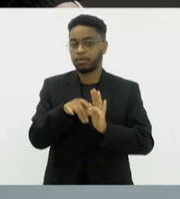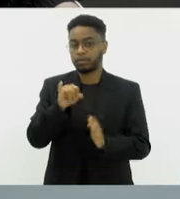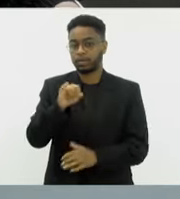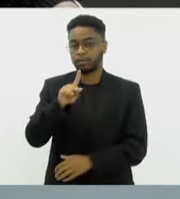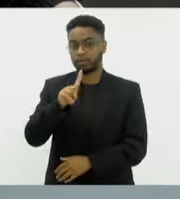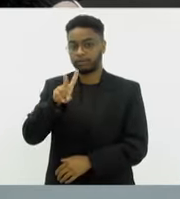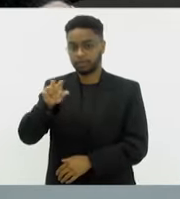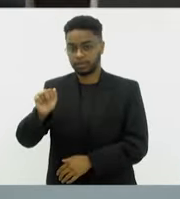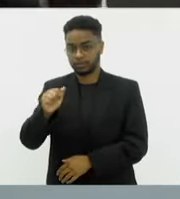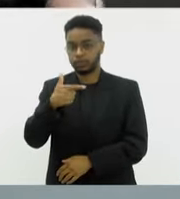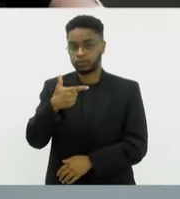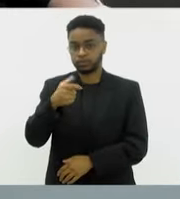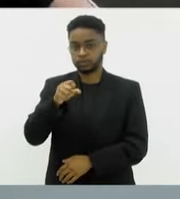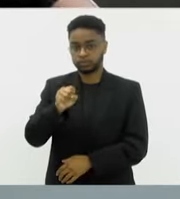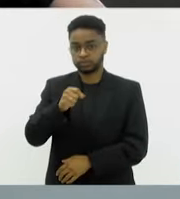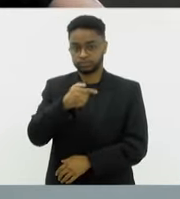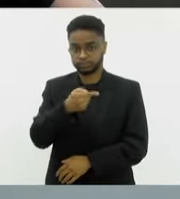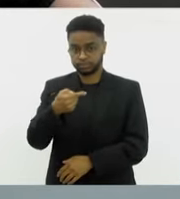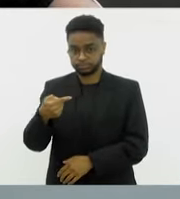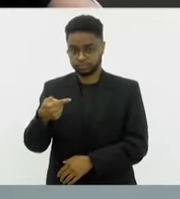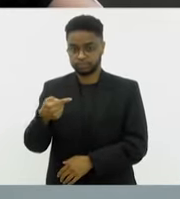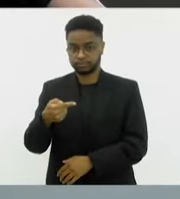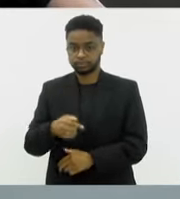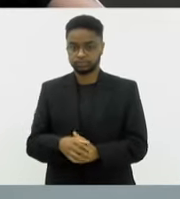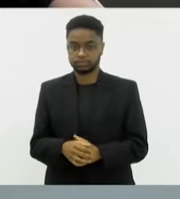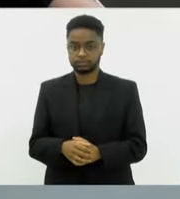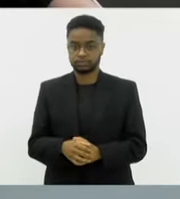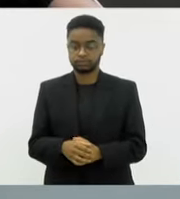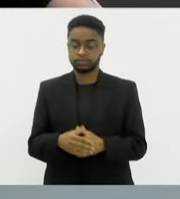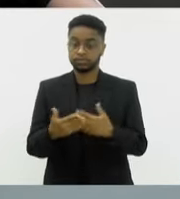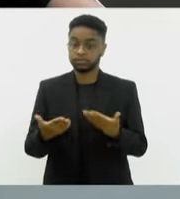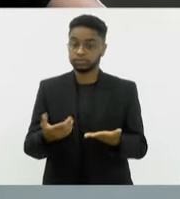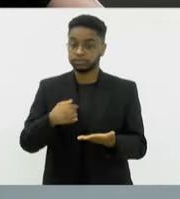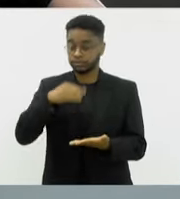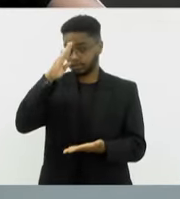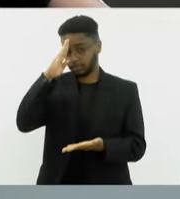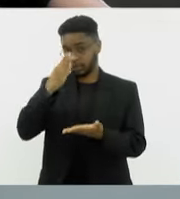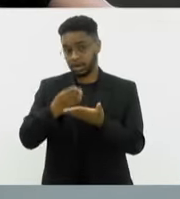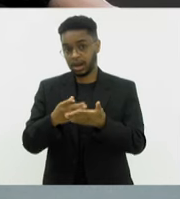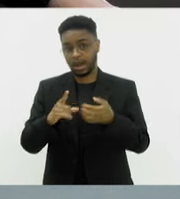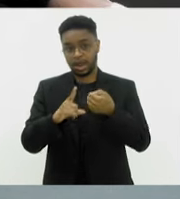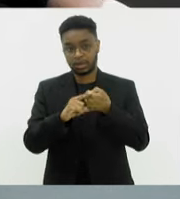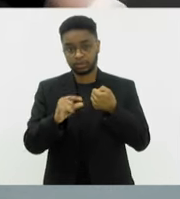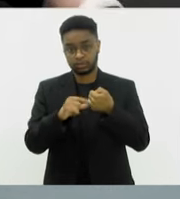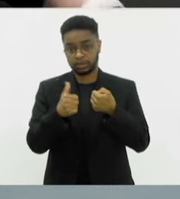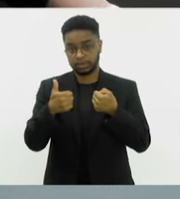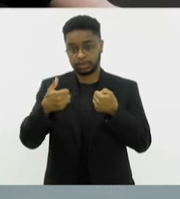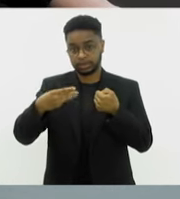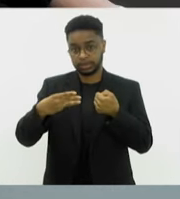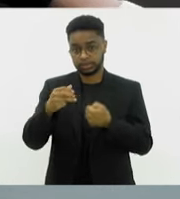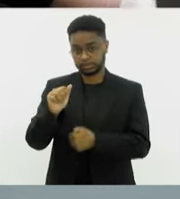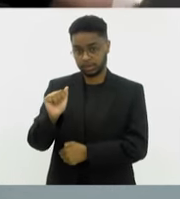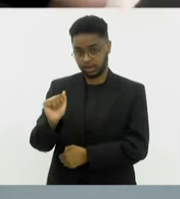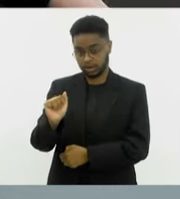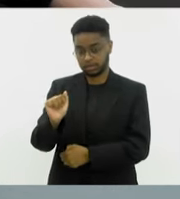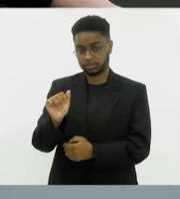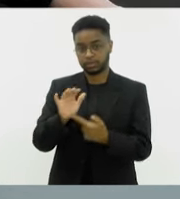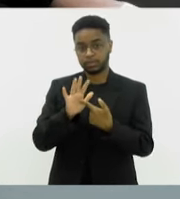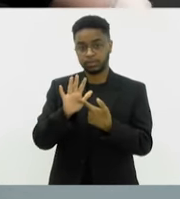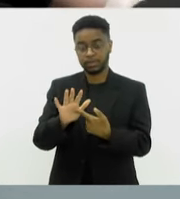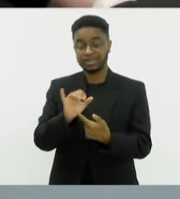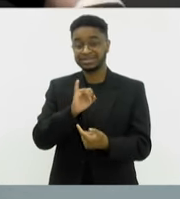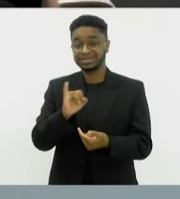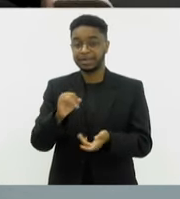lei 2877. Então, eu acho que no artigo 13A, está escrito lá, na